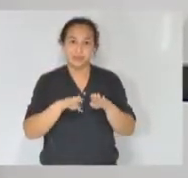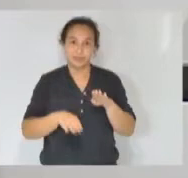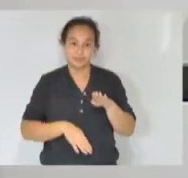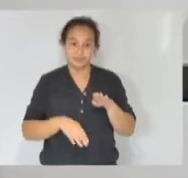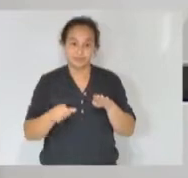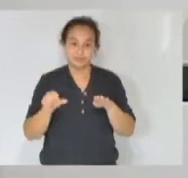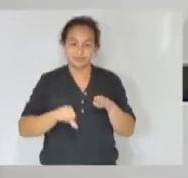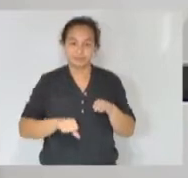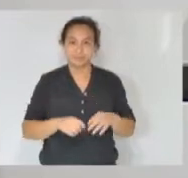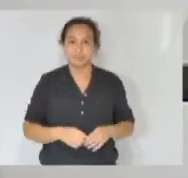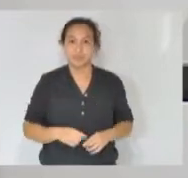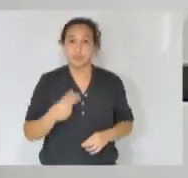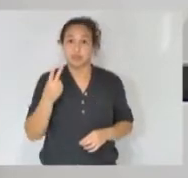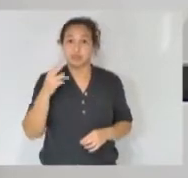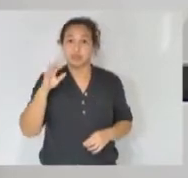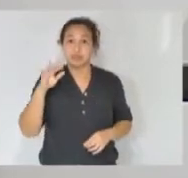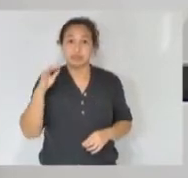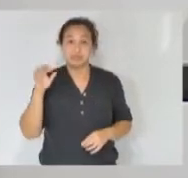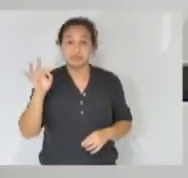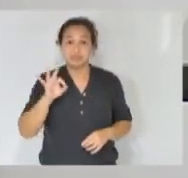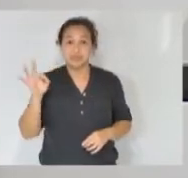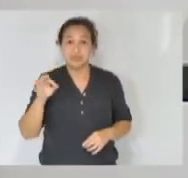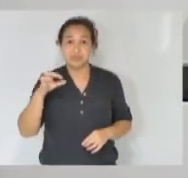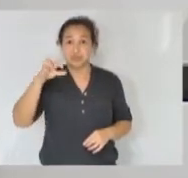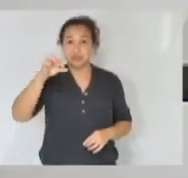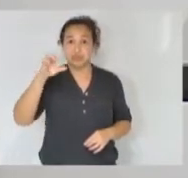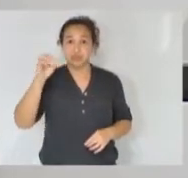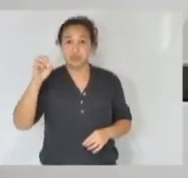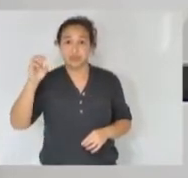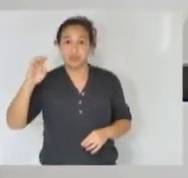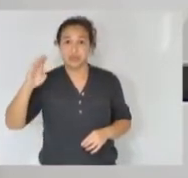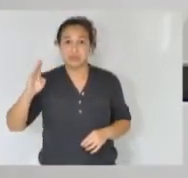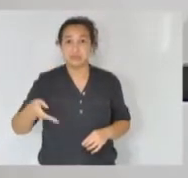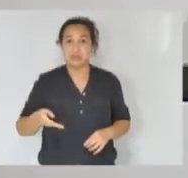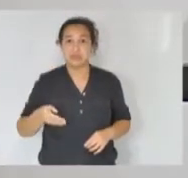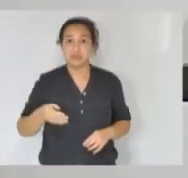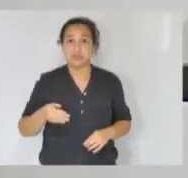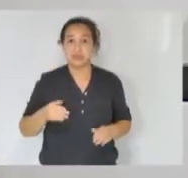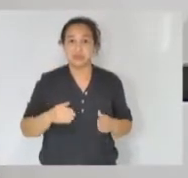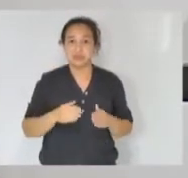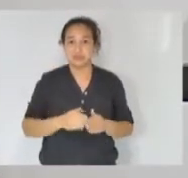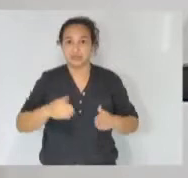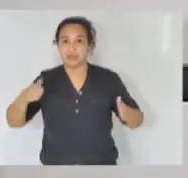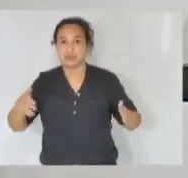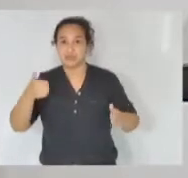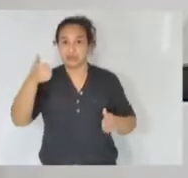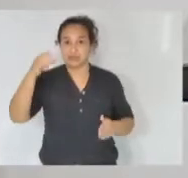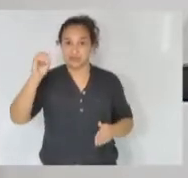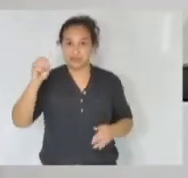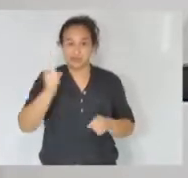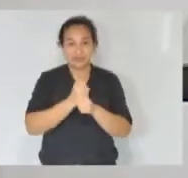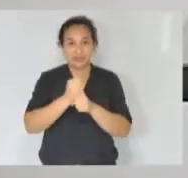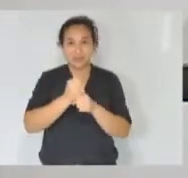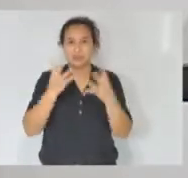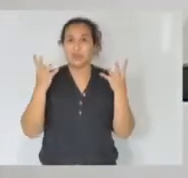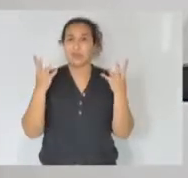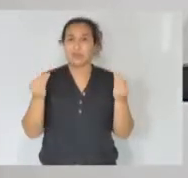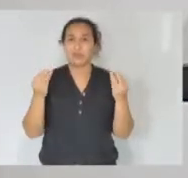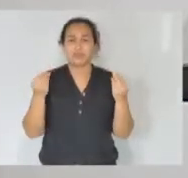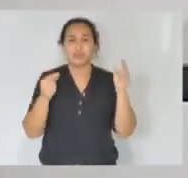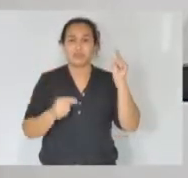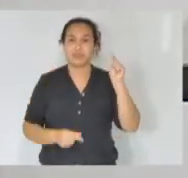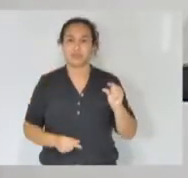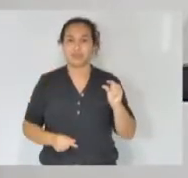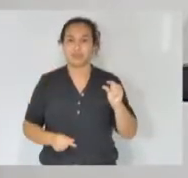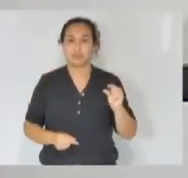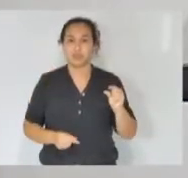2%, 900 milhões de reais em 10 anos. Isso, senhores, é muito, muito pouco. Só